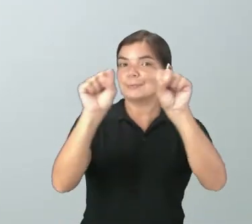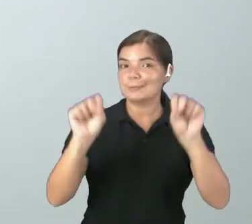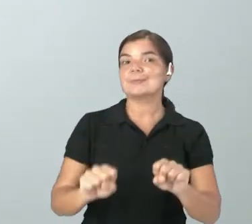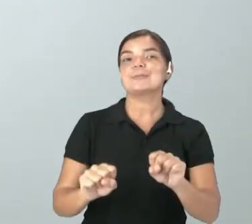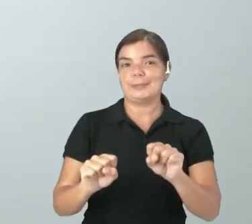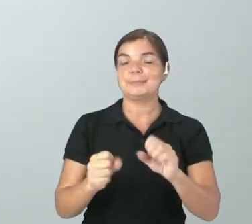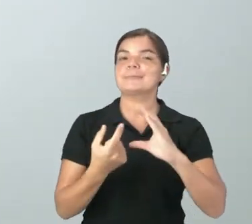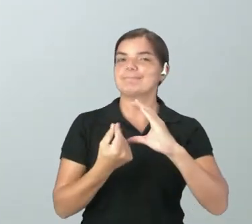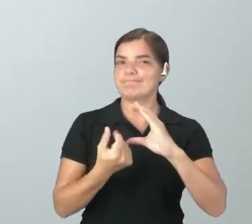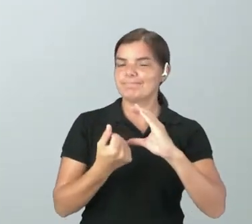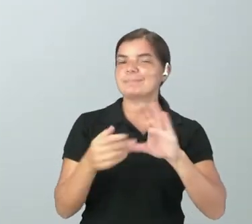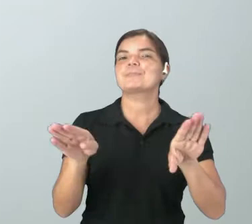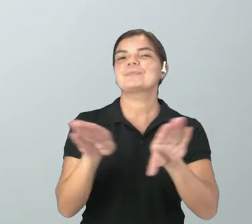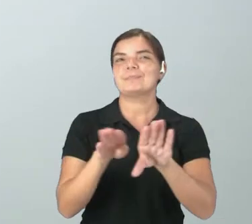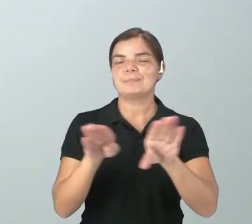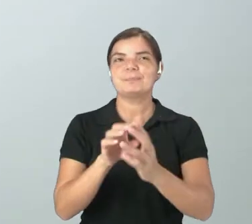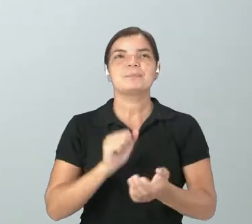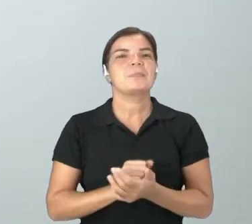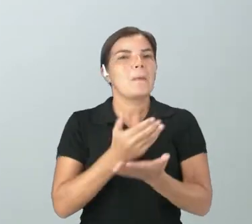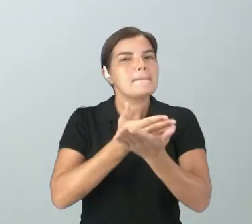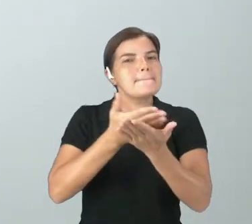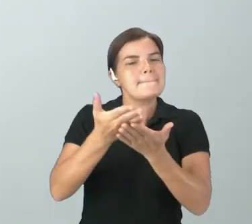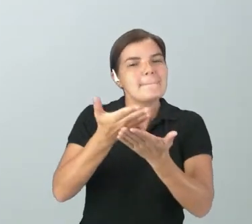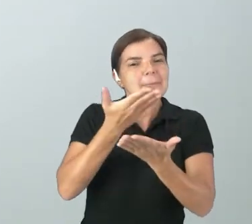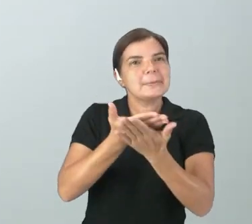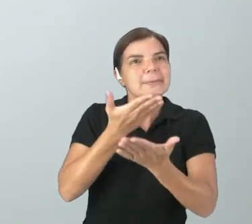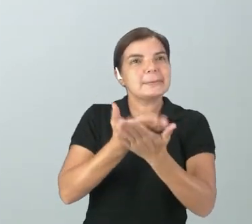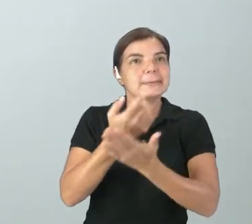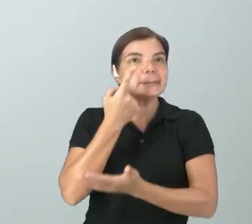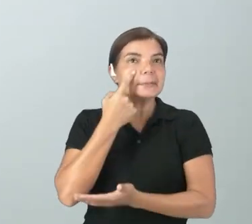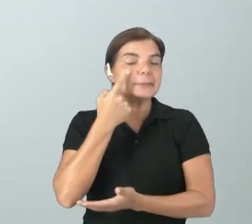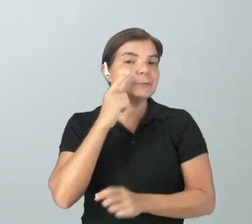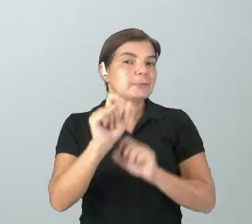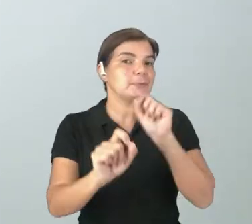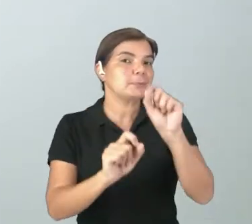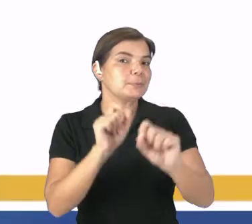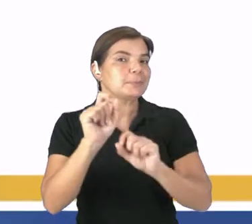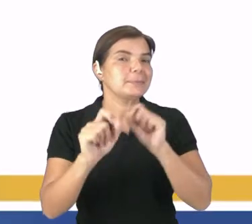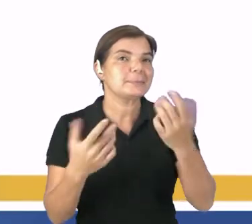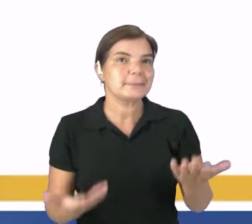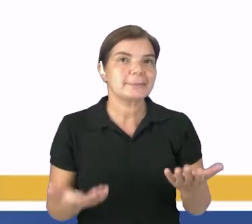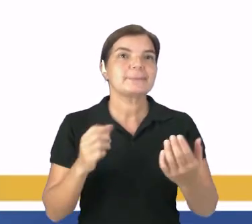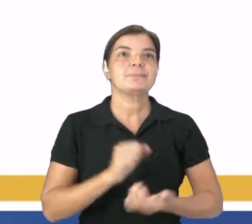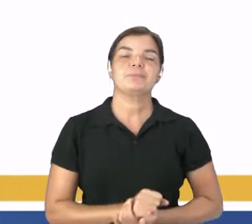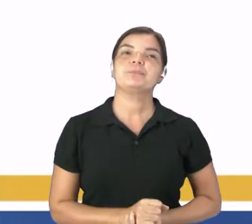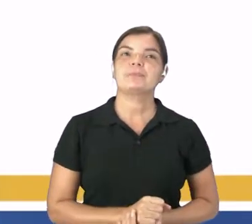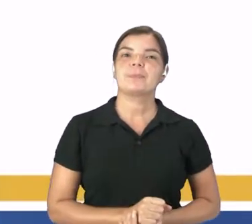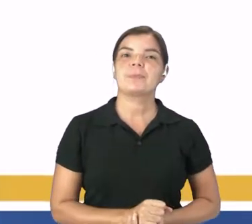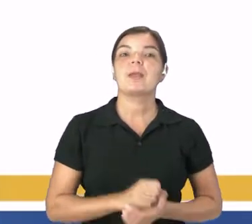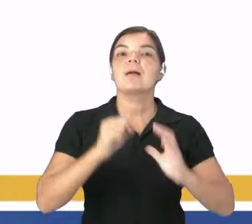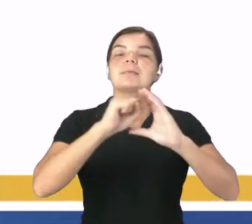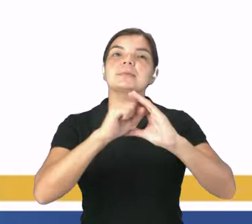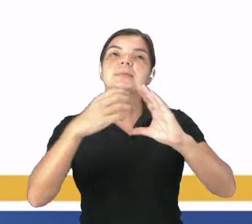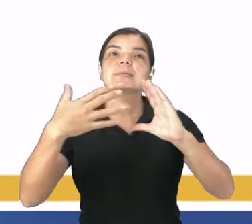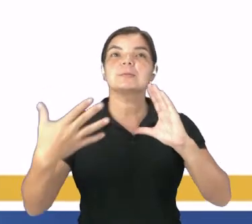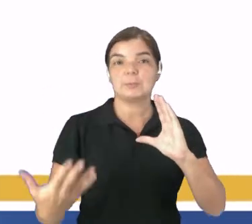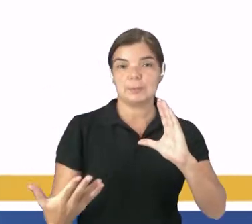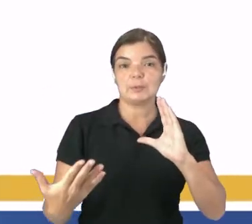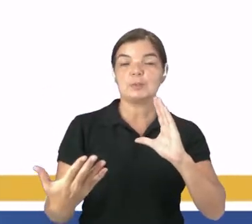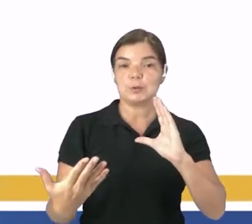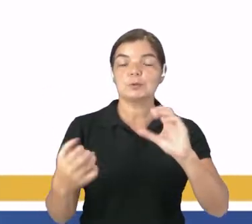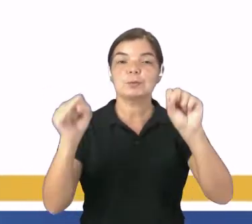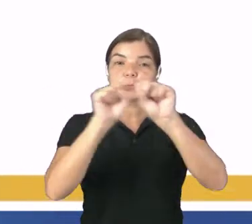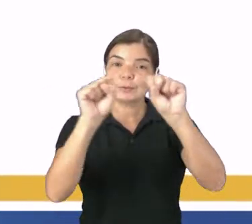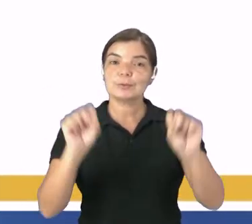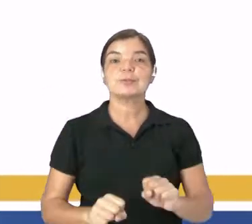então também somos uma sociedade industrial. E aí, para iniciar essa aula, a gente vai conversar um pouquinho sobre as características